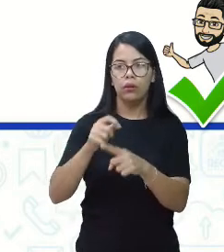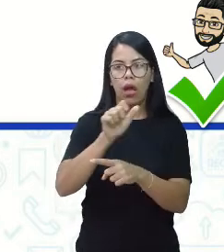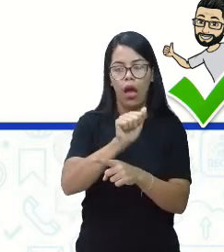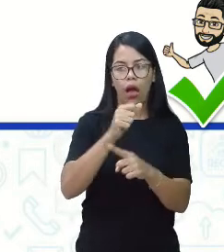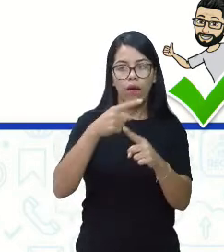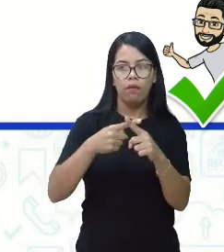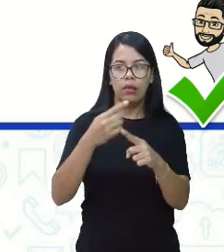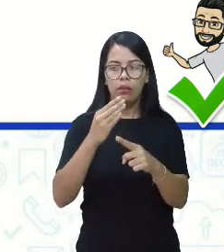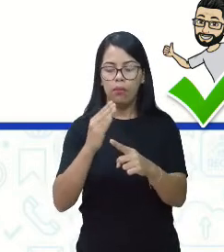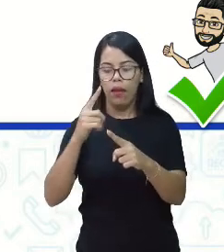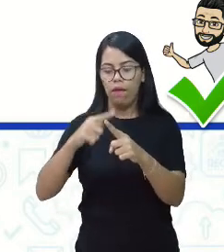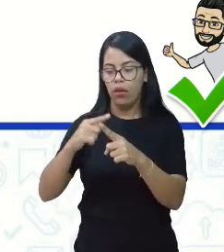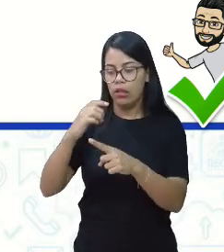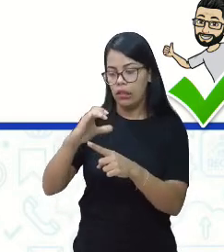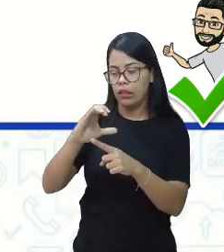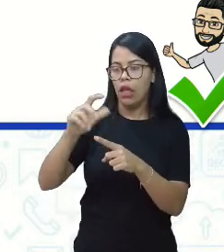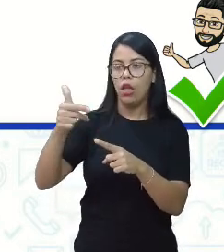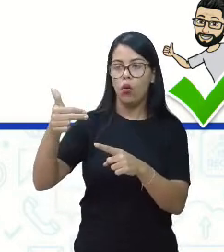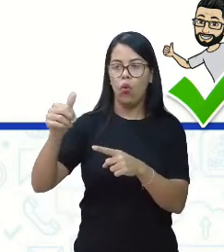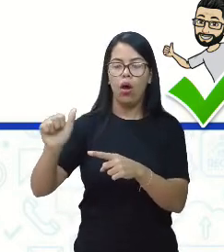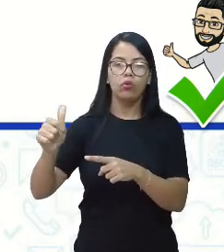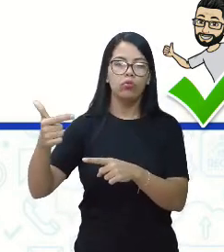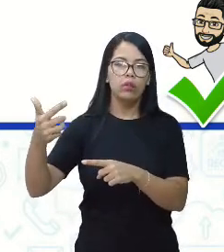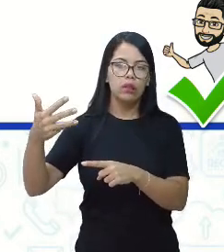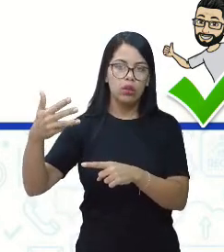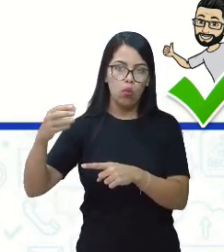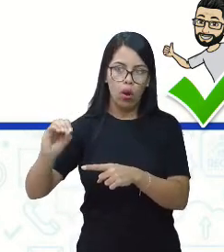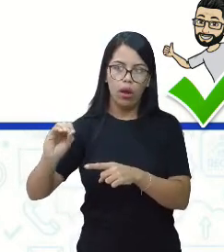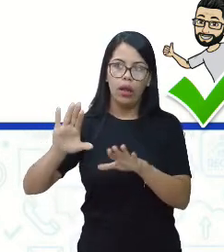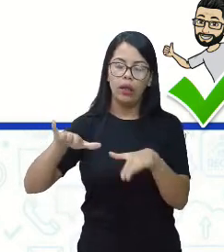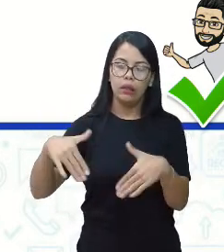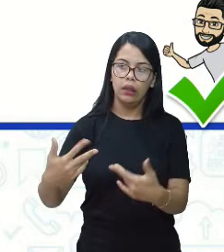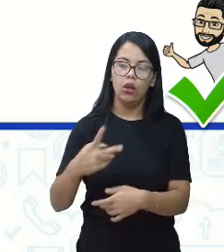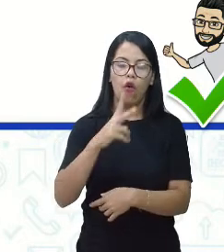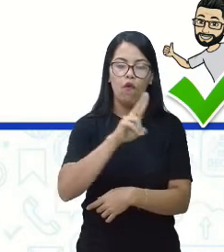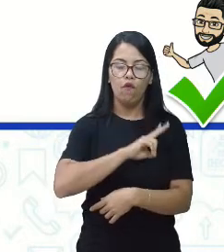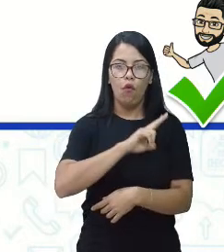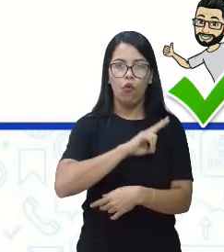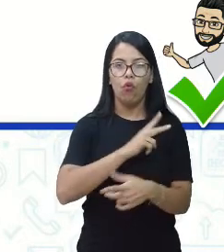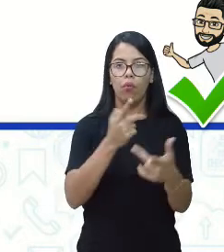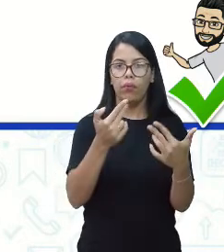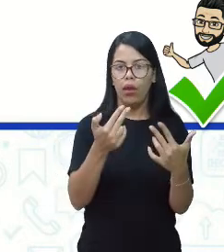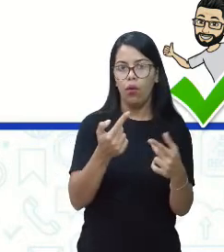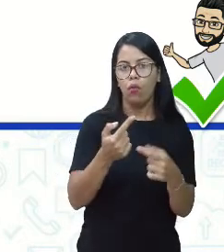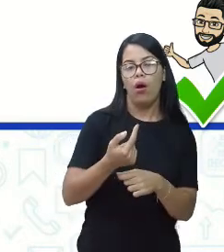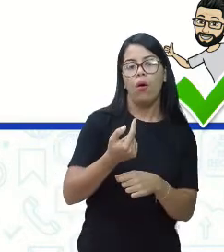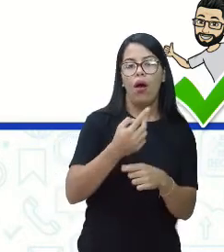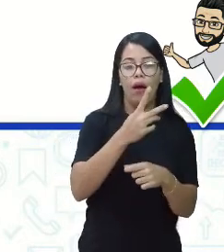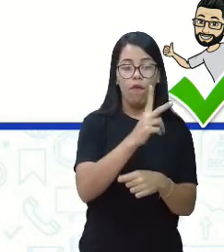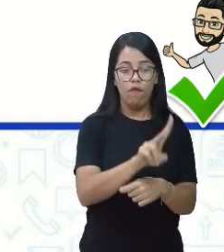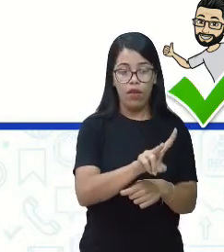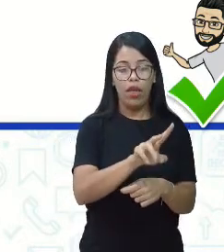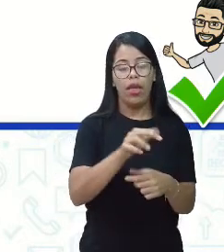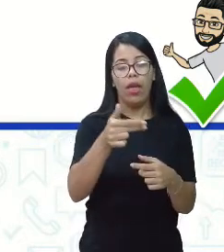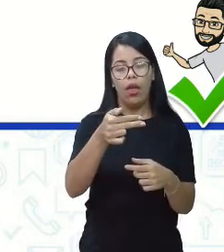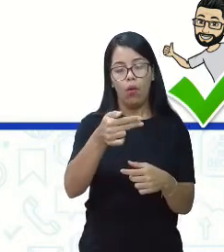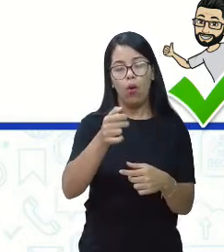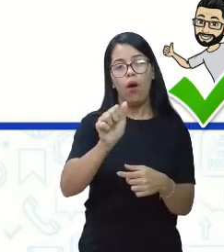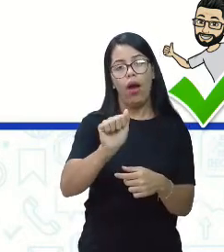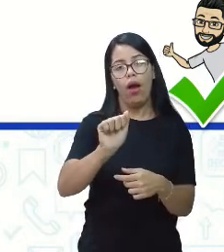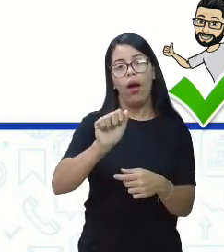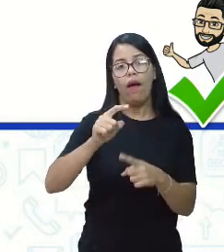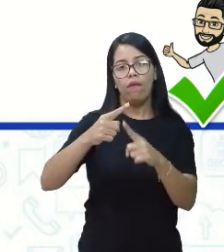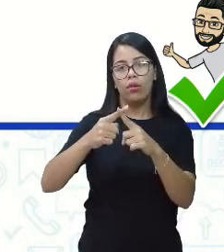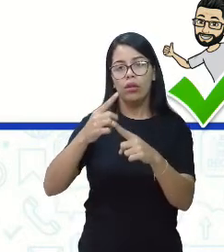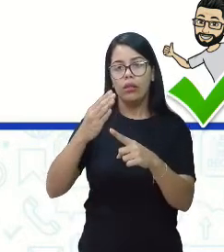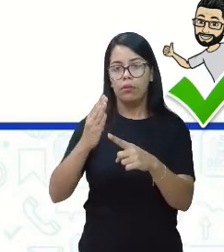aí 240. Então, o volume de um bloco retangular, ele será igual a A vezes B vezes